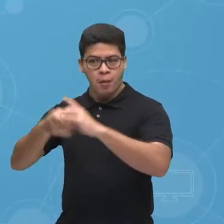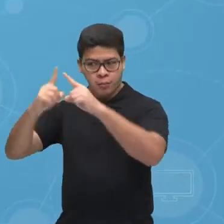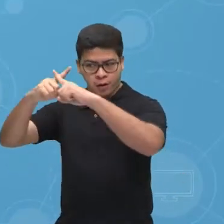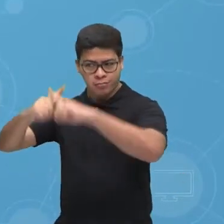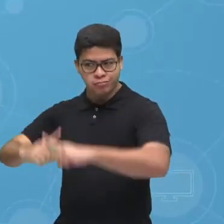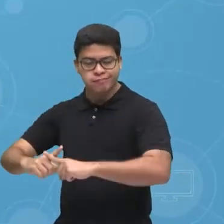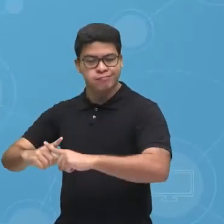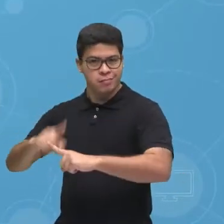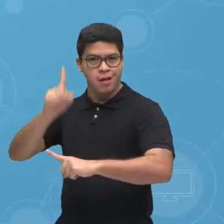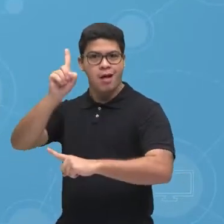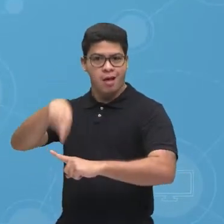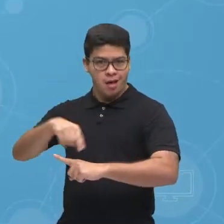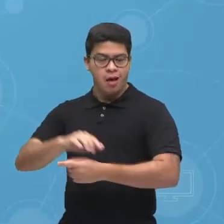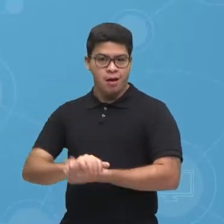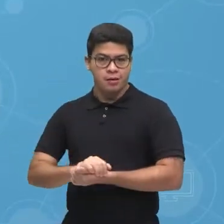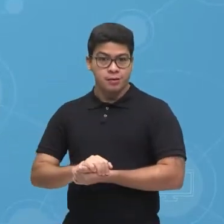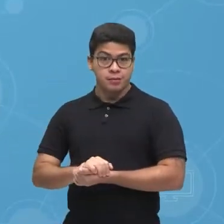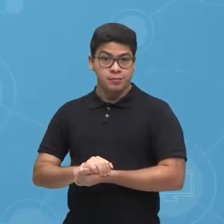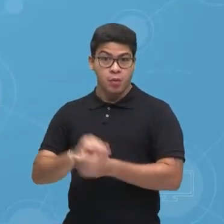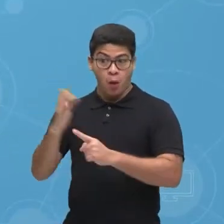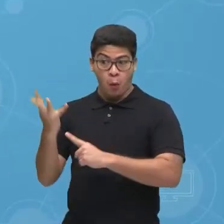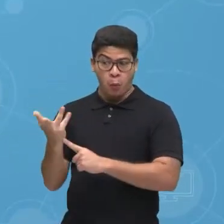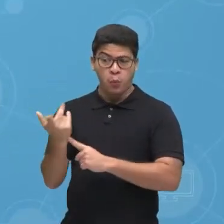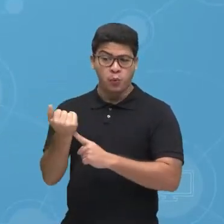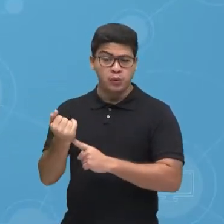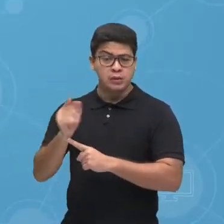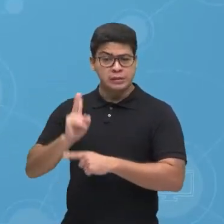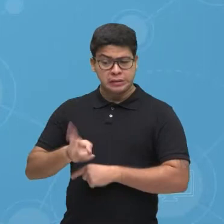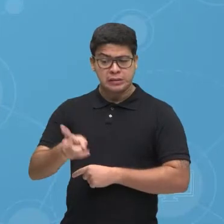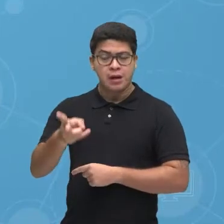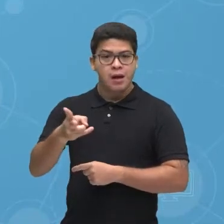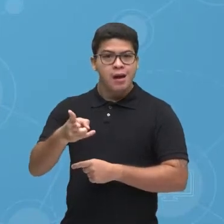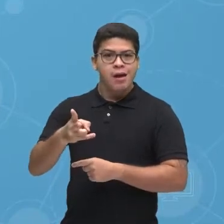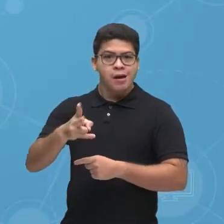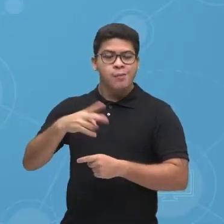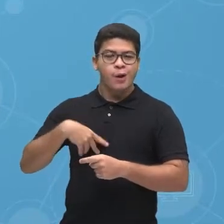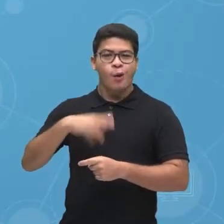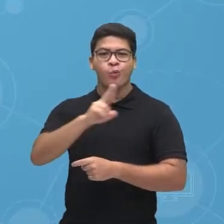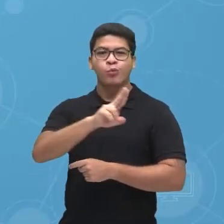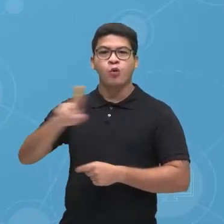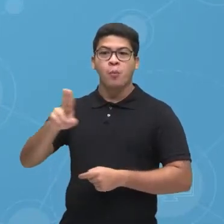artística, que é o nome que se dá hoje, mas ela sempre foi chamada de ginástica olímpica,